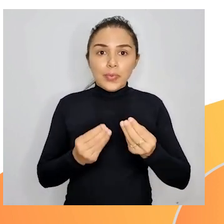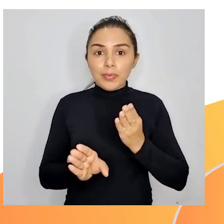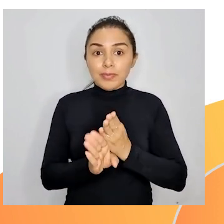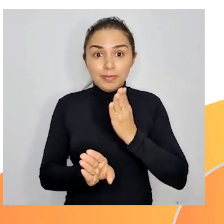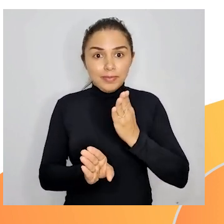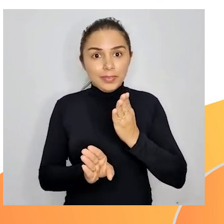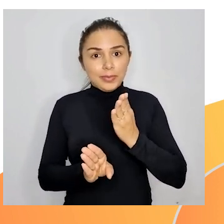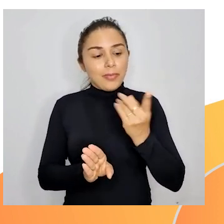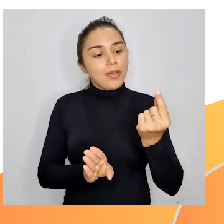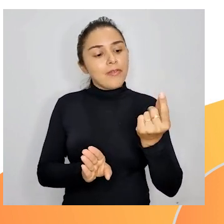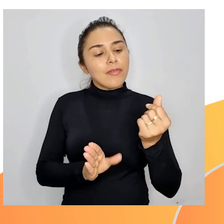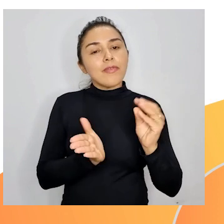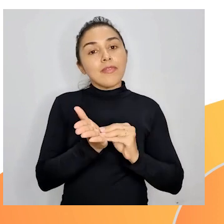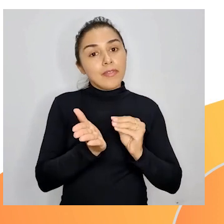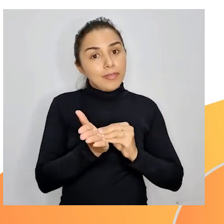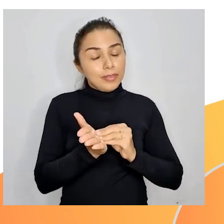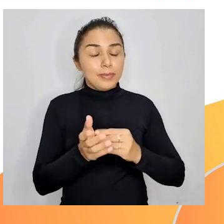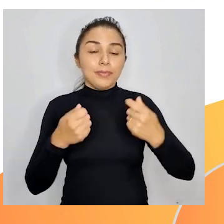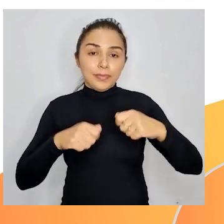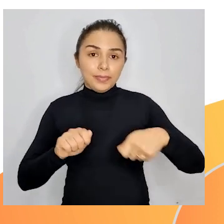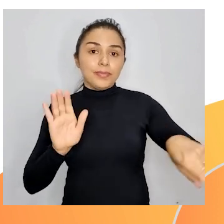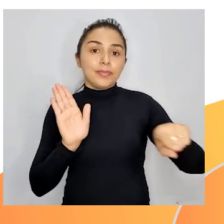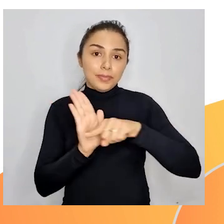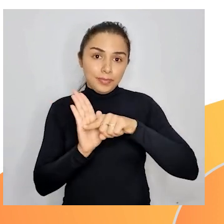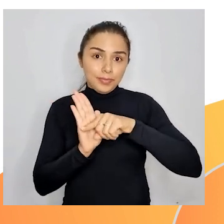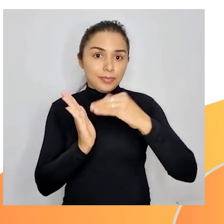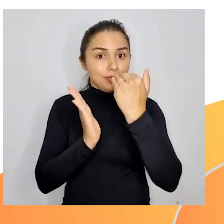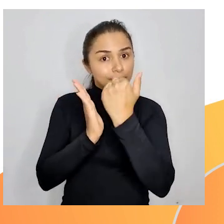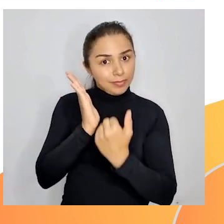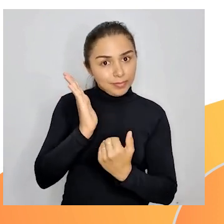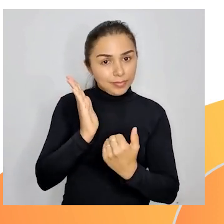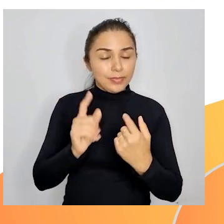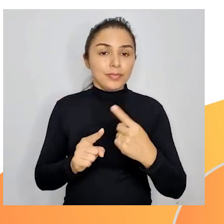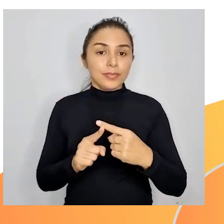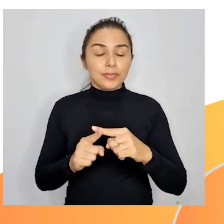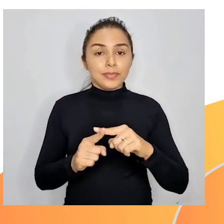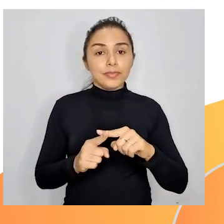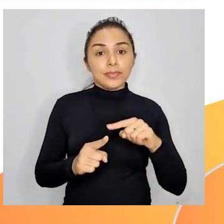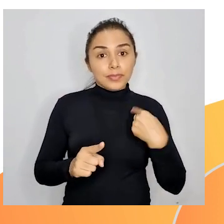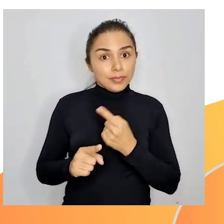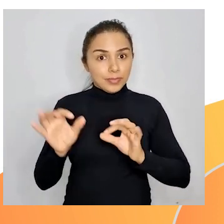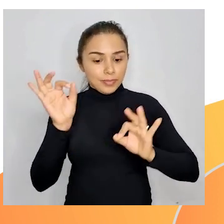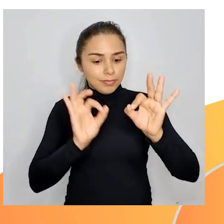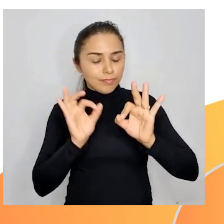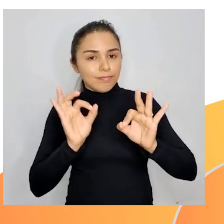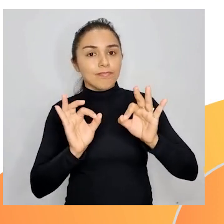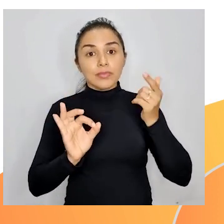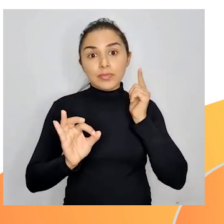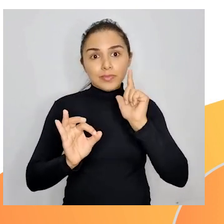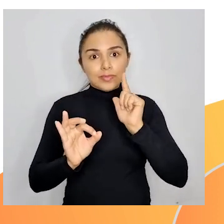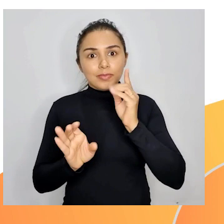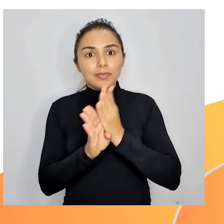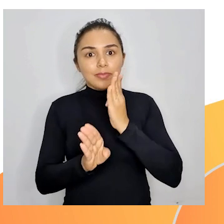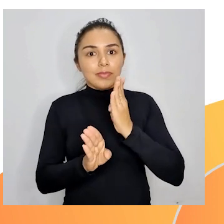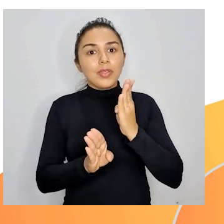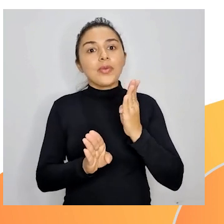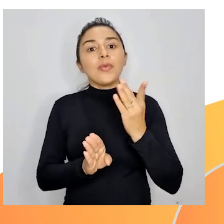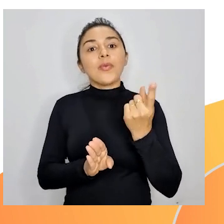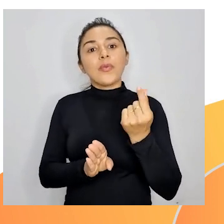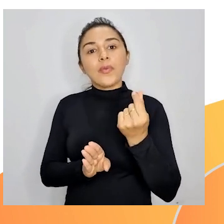a subtração, eu consigo identificar qual valor está faltando para completar,